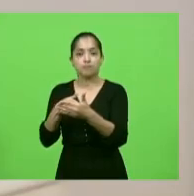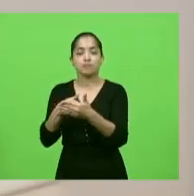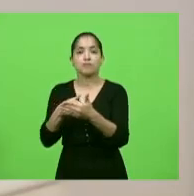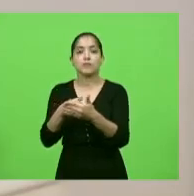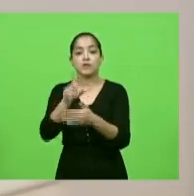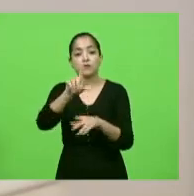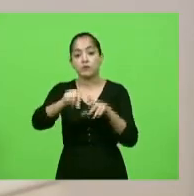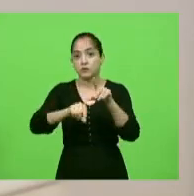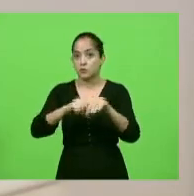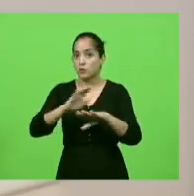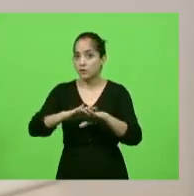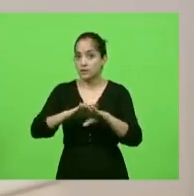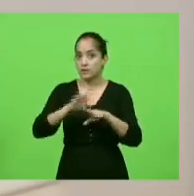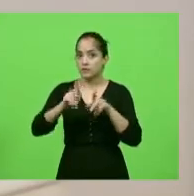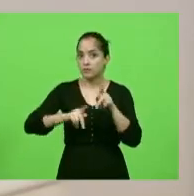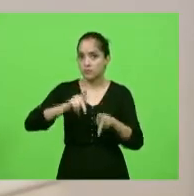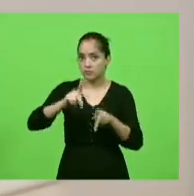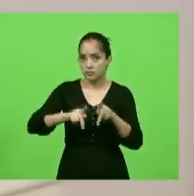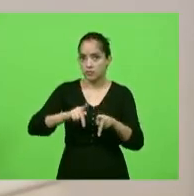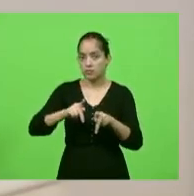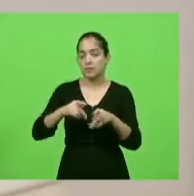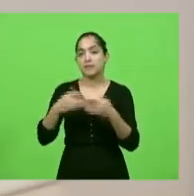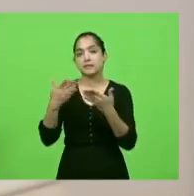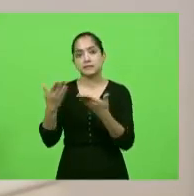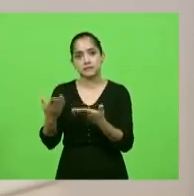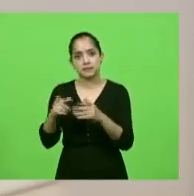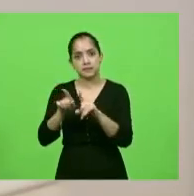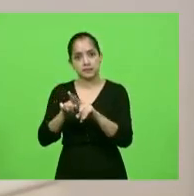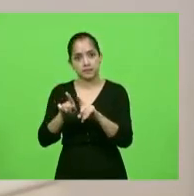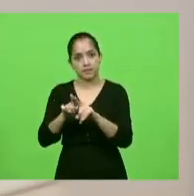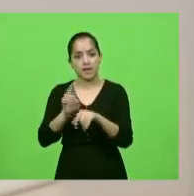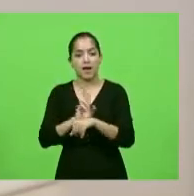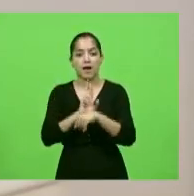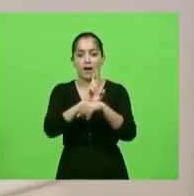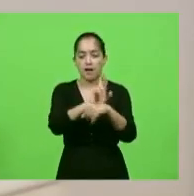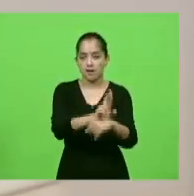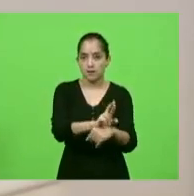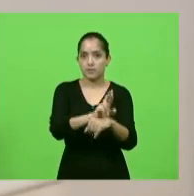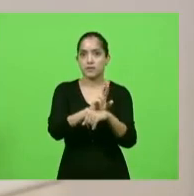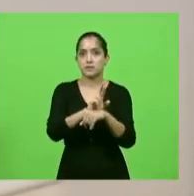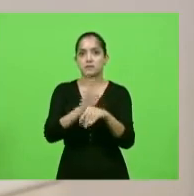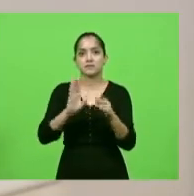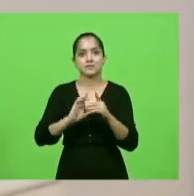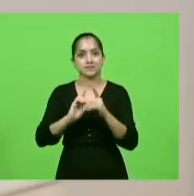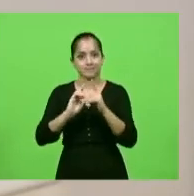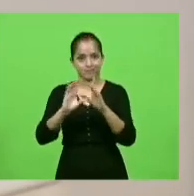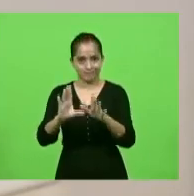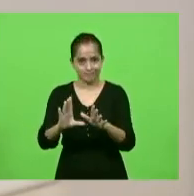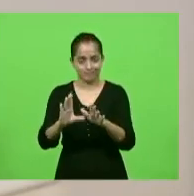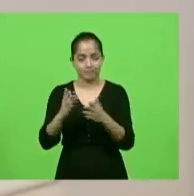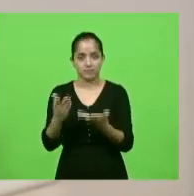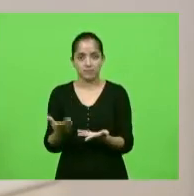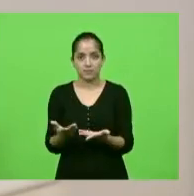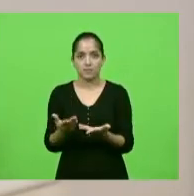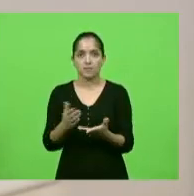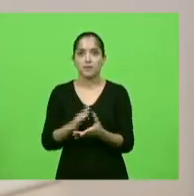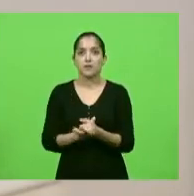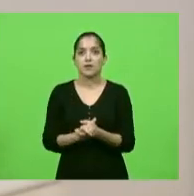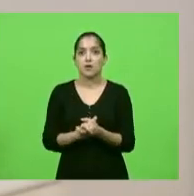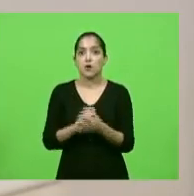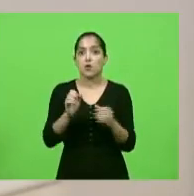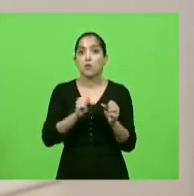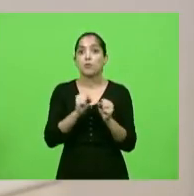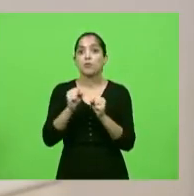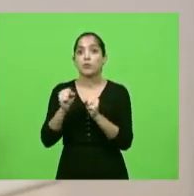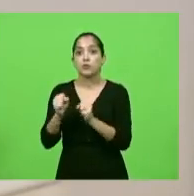nada mais é do que, da mesma forma, a representação da força democrática. A propósito, o poder conferido